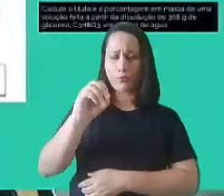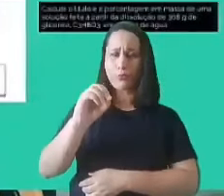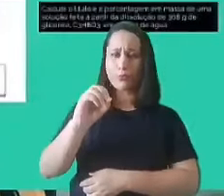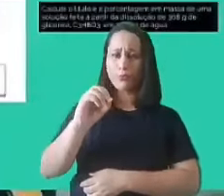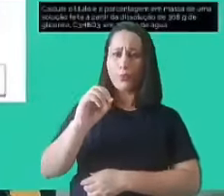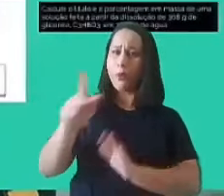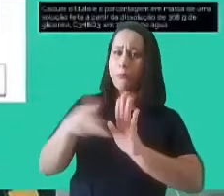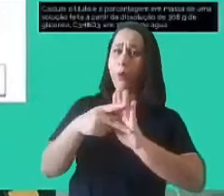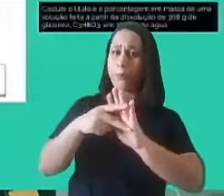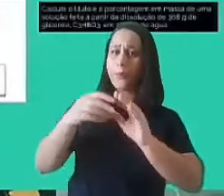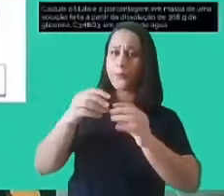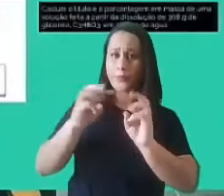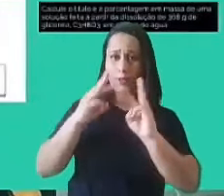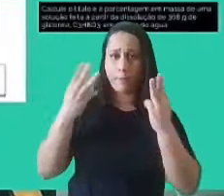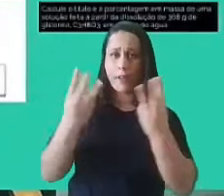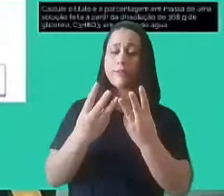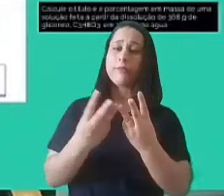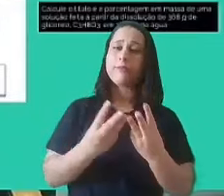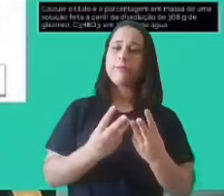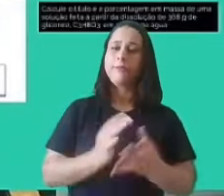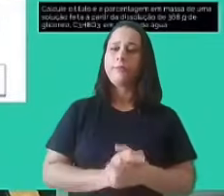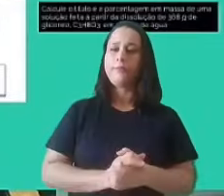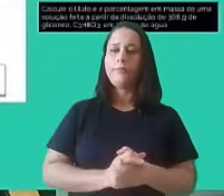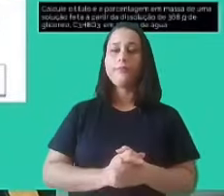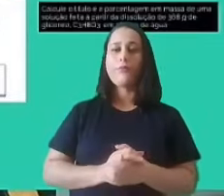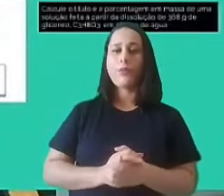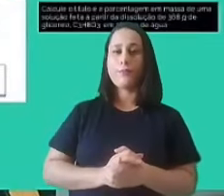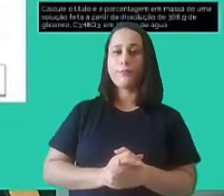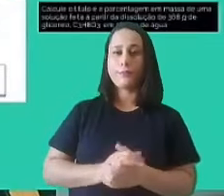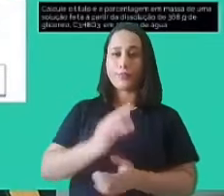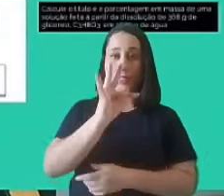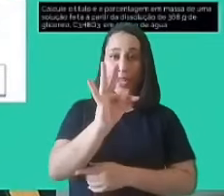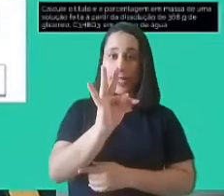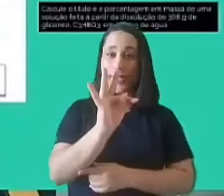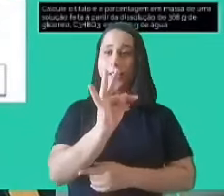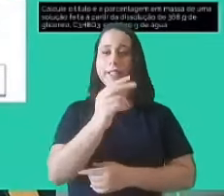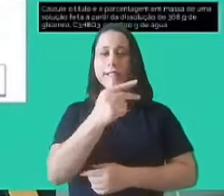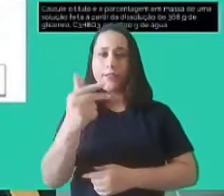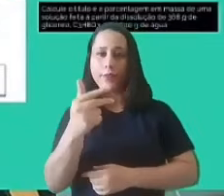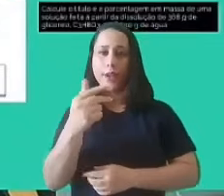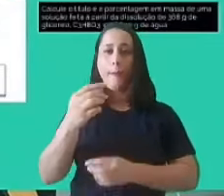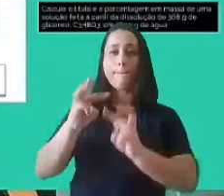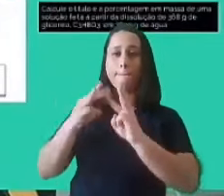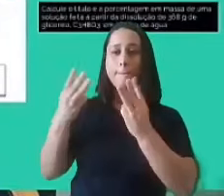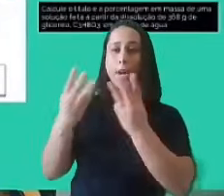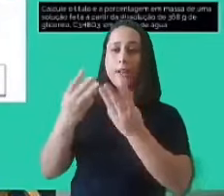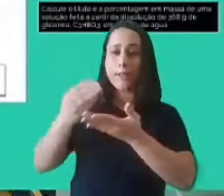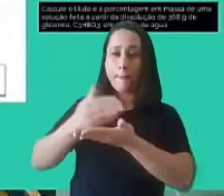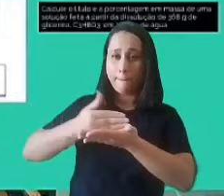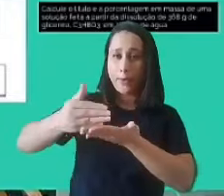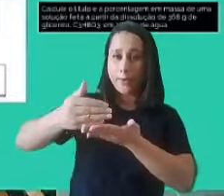Também é possível calcular o título em massa.